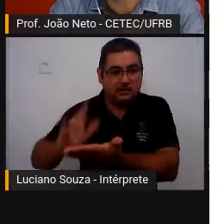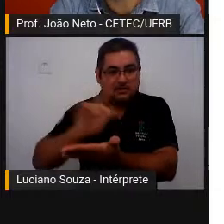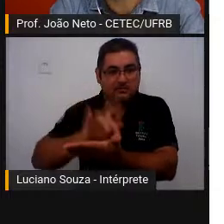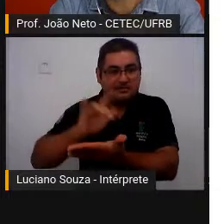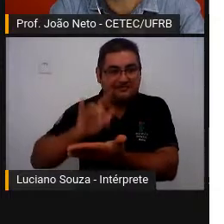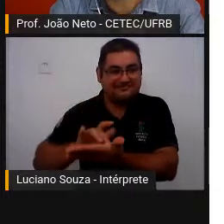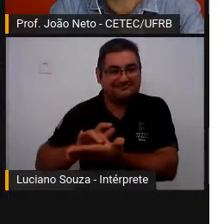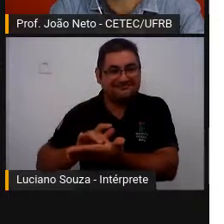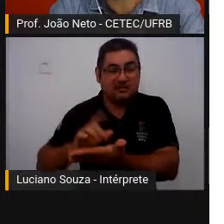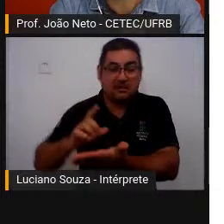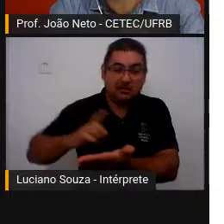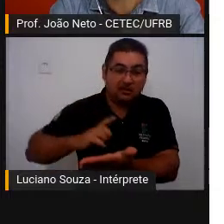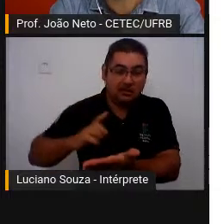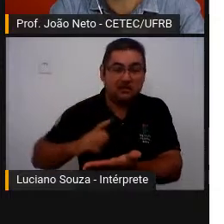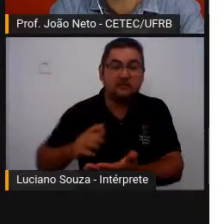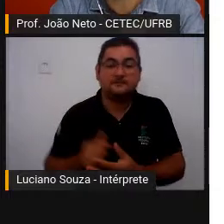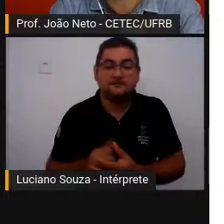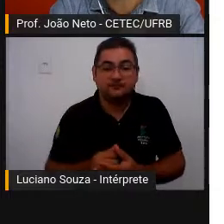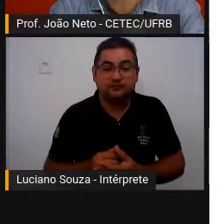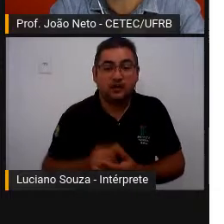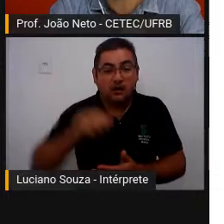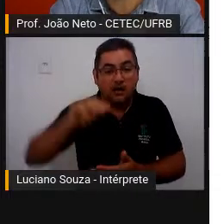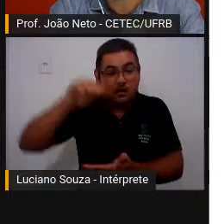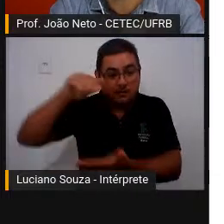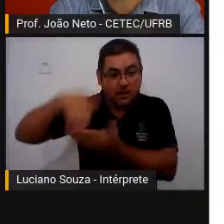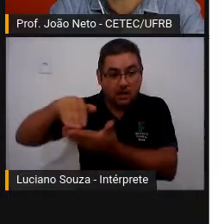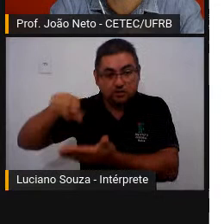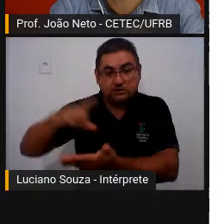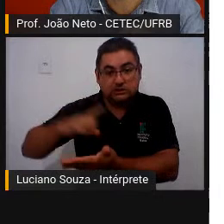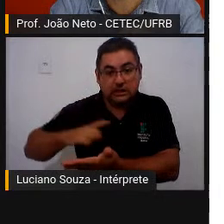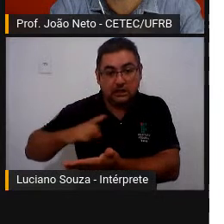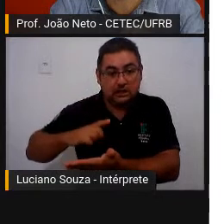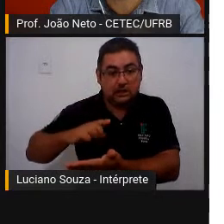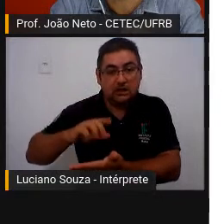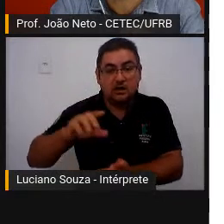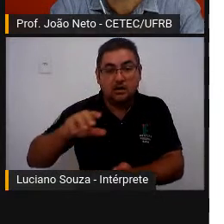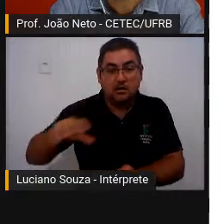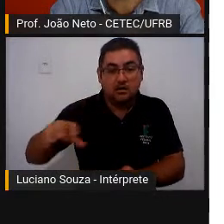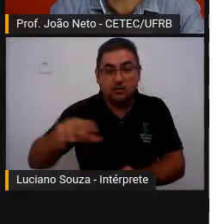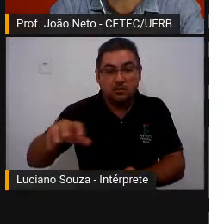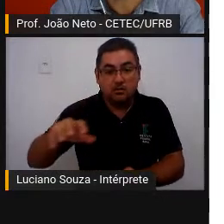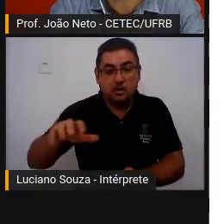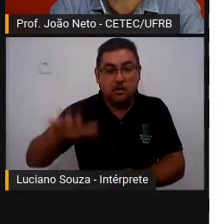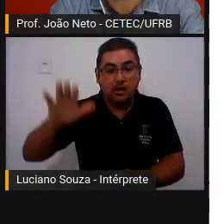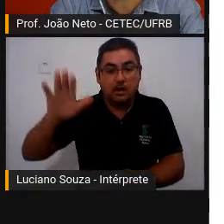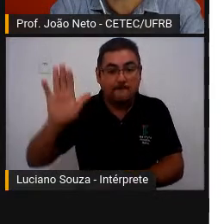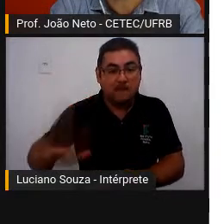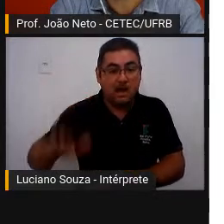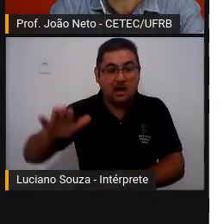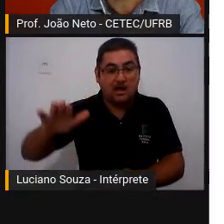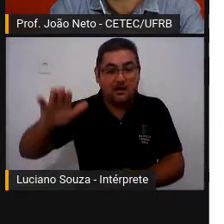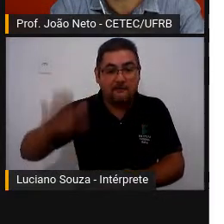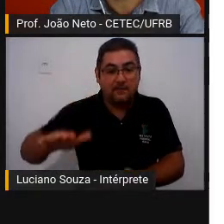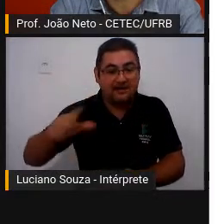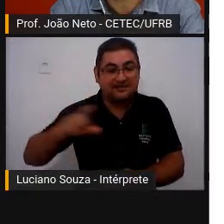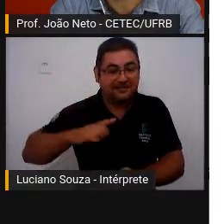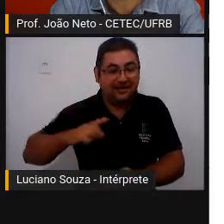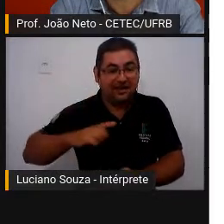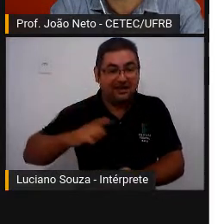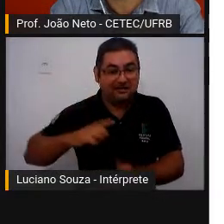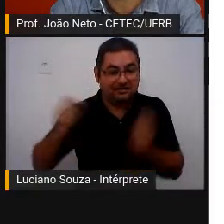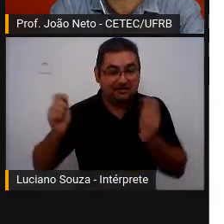no canto inferior direito nós temos um mouse em que a pessoa pode simplesmente dar alguns tapas nesse dispositivo